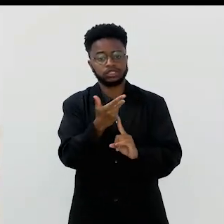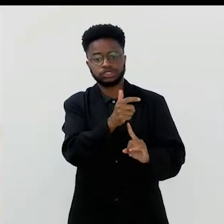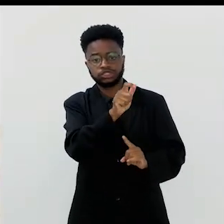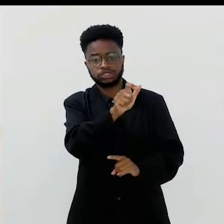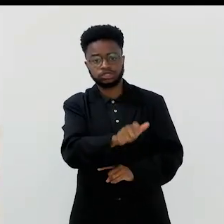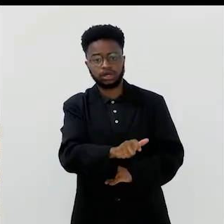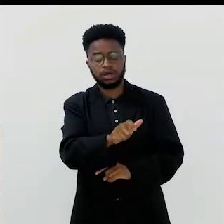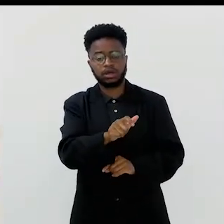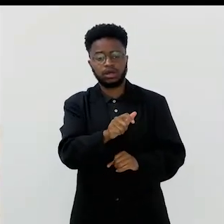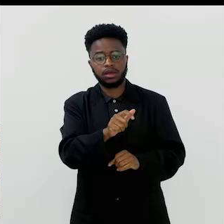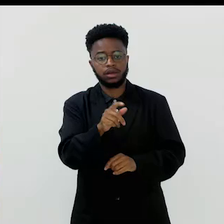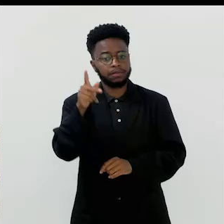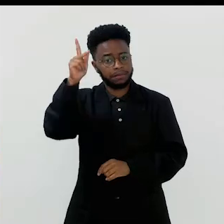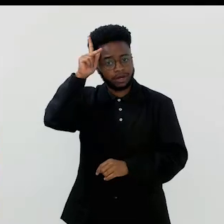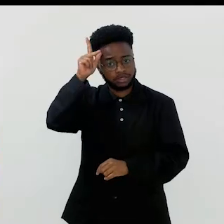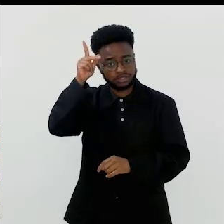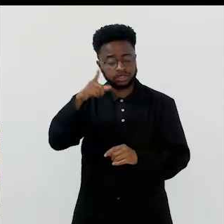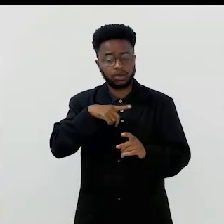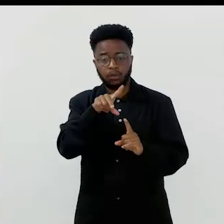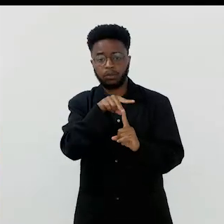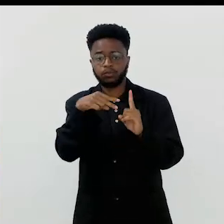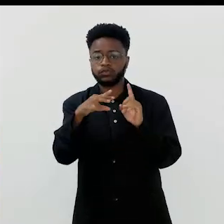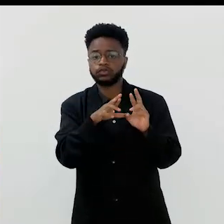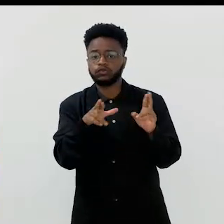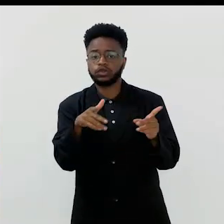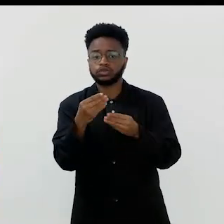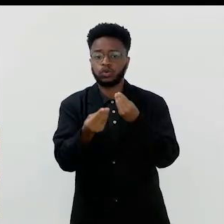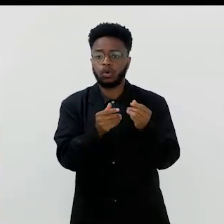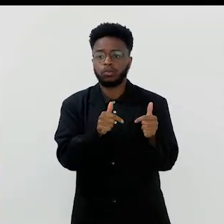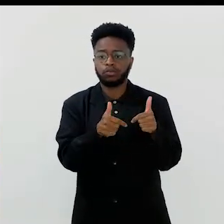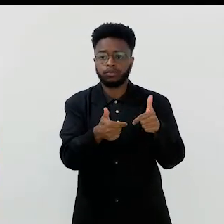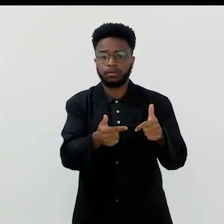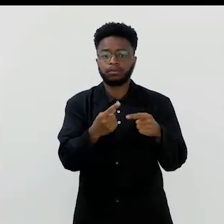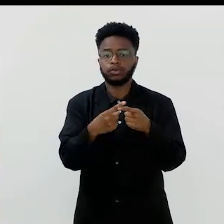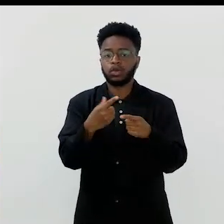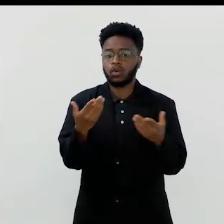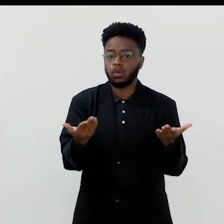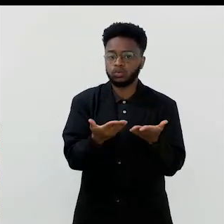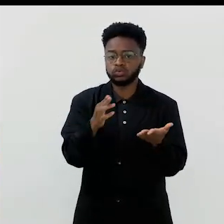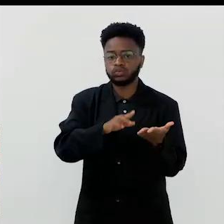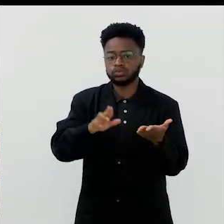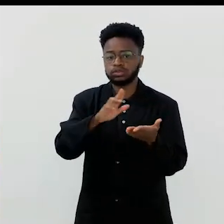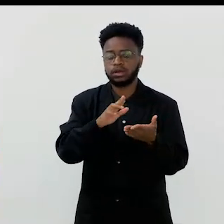os artistas de Parintins uma outra visão de como fazer o movimento. Porque hoje